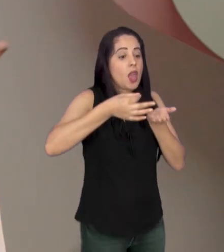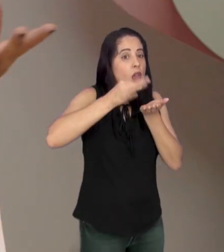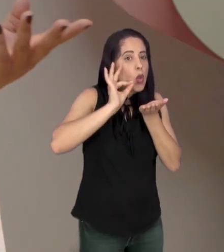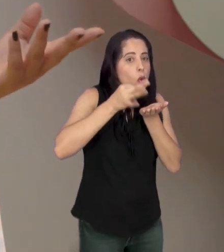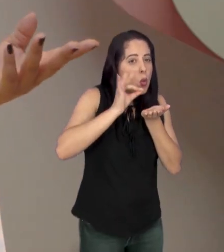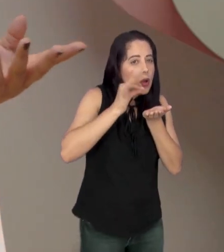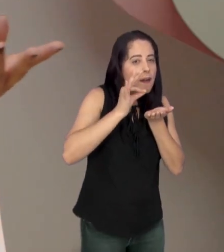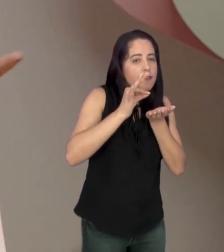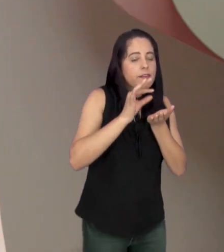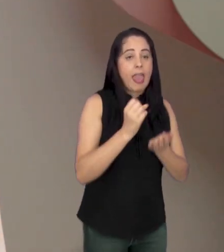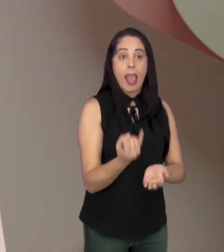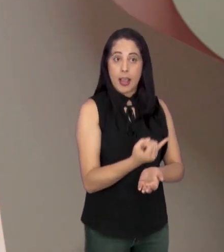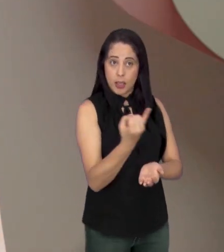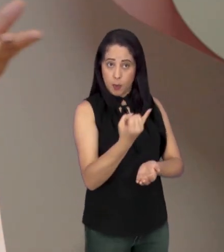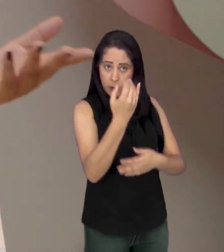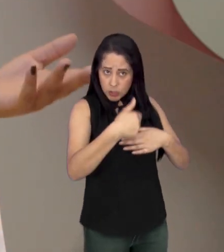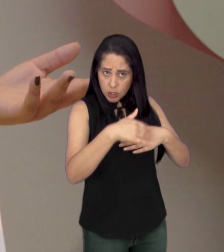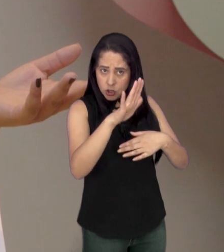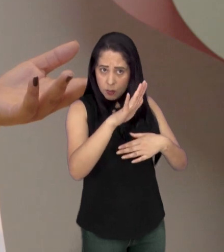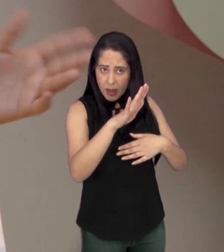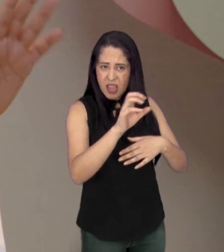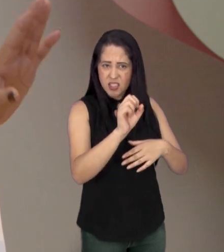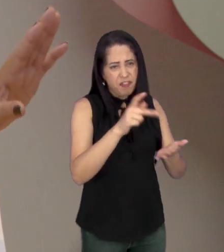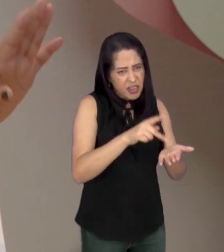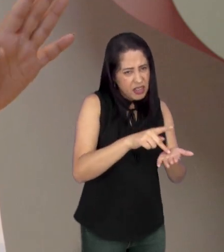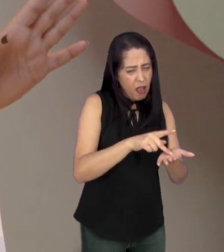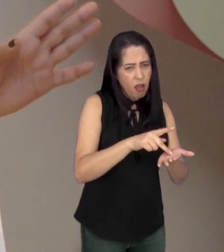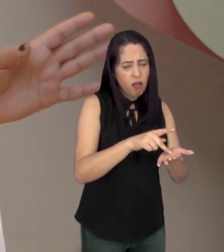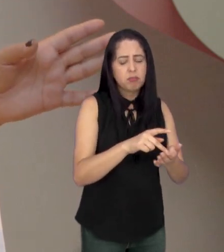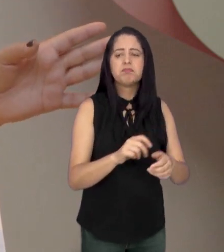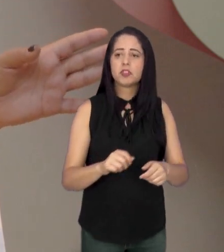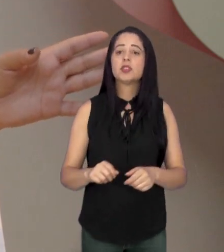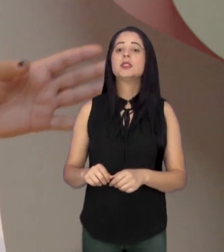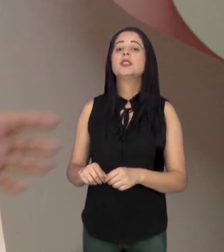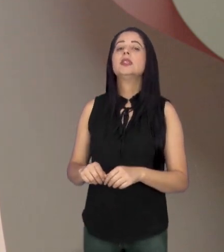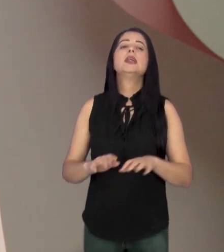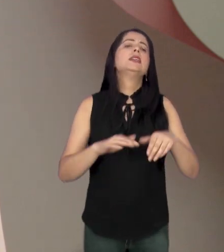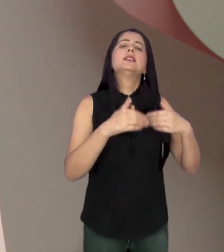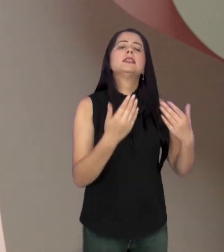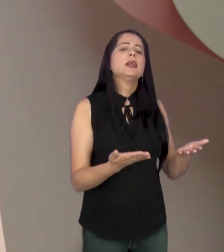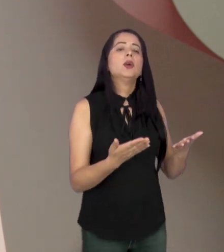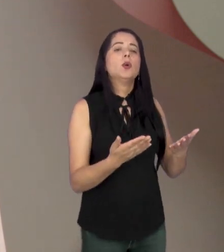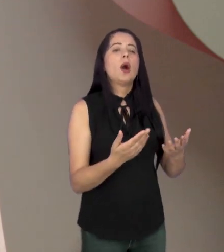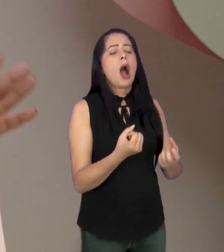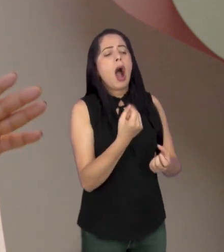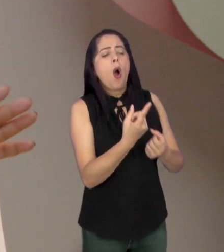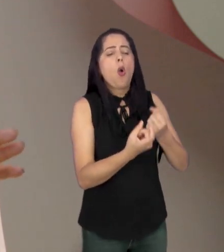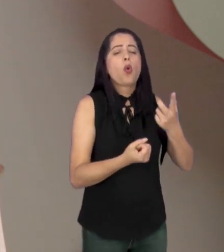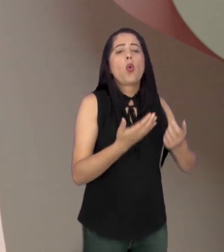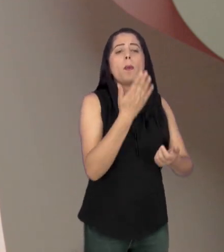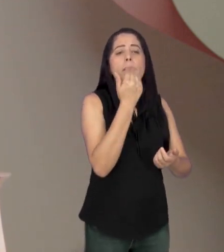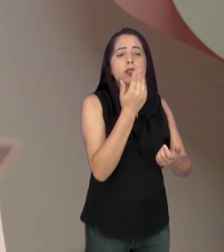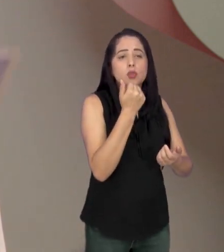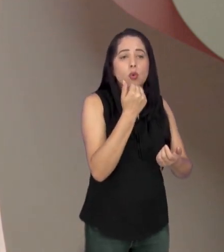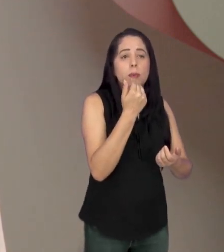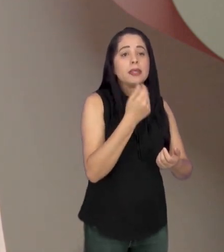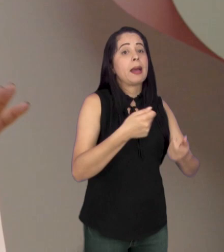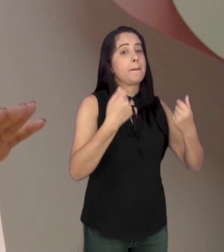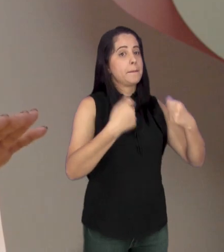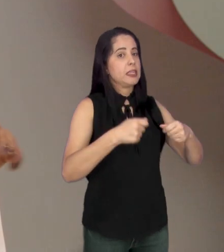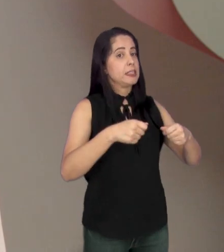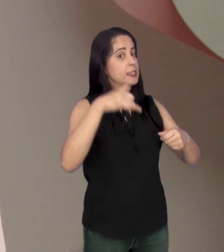das refeições, podemos dizer, a mais importante do dia ou não? Uma das mais importantes. E Gabi, alguns alimentos precisam ser a